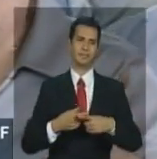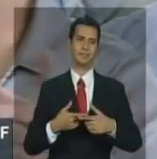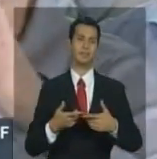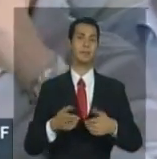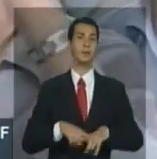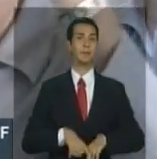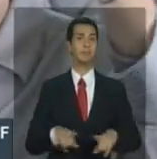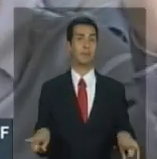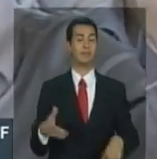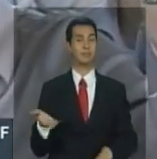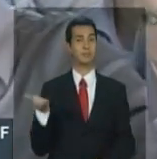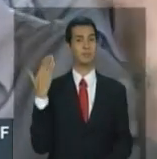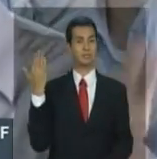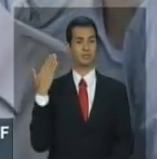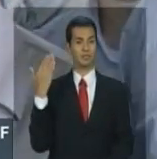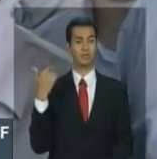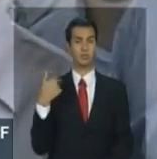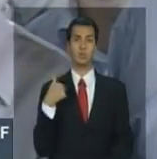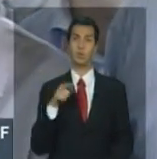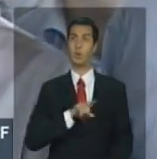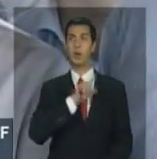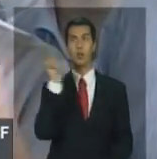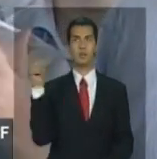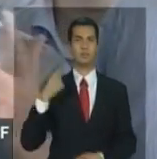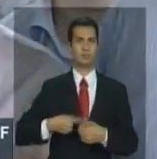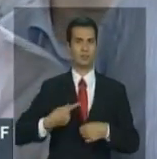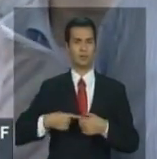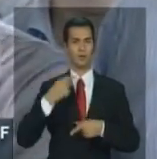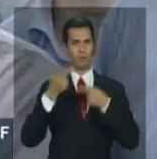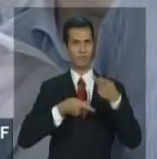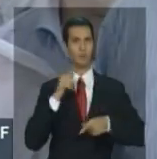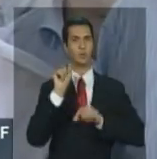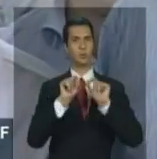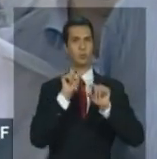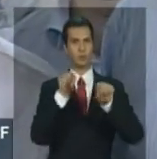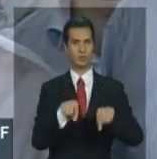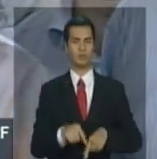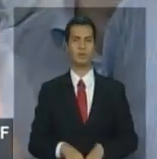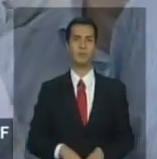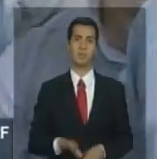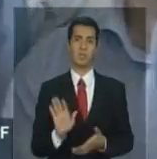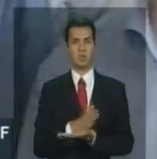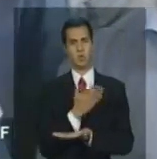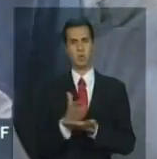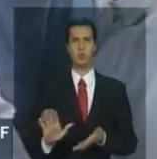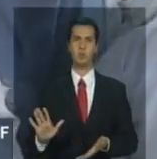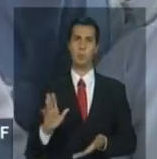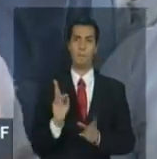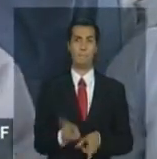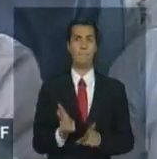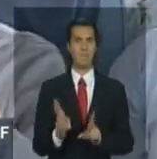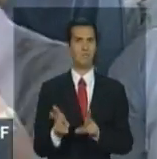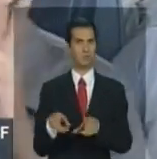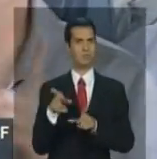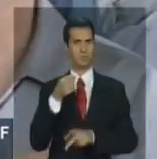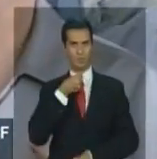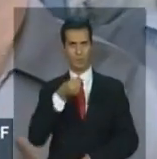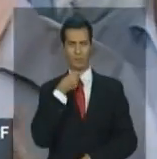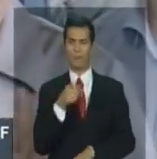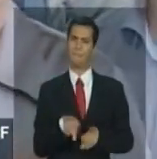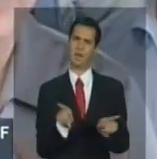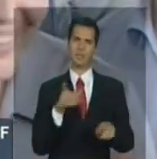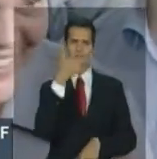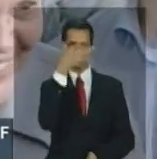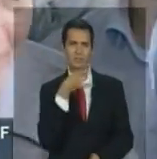Na outra vez, lá em cima, eu disse para vocês, não eram os mesmos, né? Mas eu estou vendo algumas